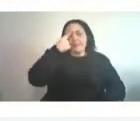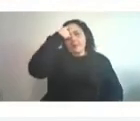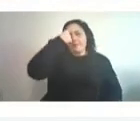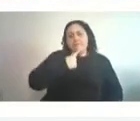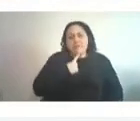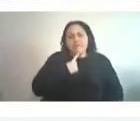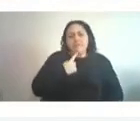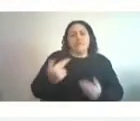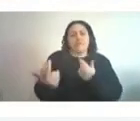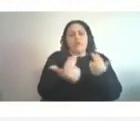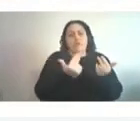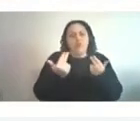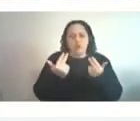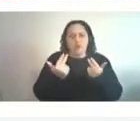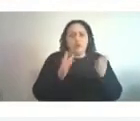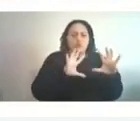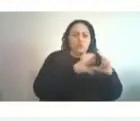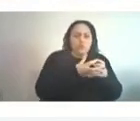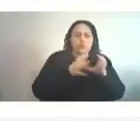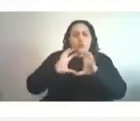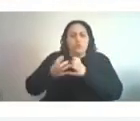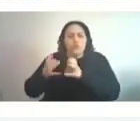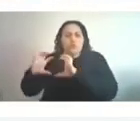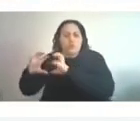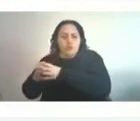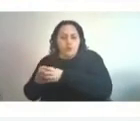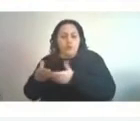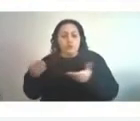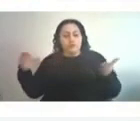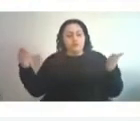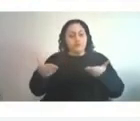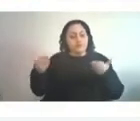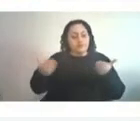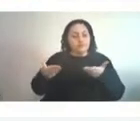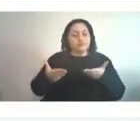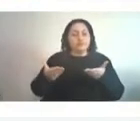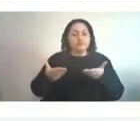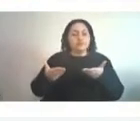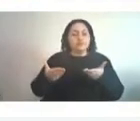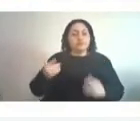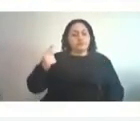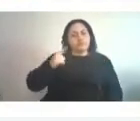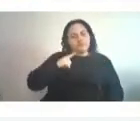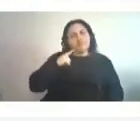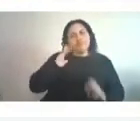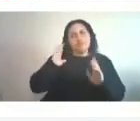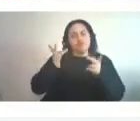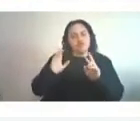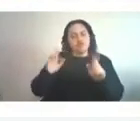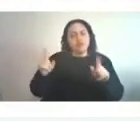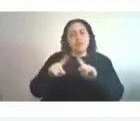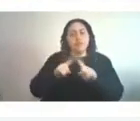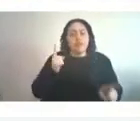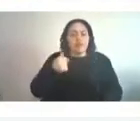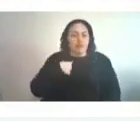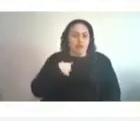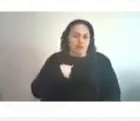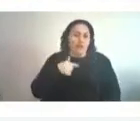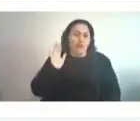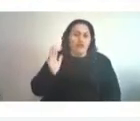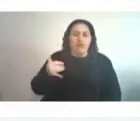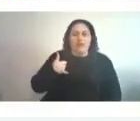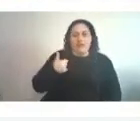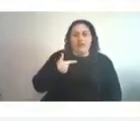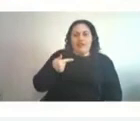né? Essa é uma perspectiva que hoje já vem sendo mudada, mas, por exemplo, eu que já estou lá, né, com os meus